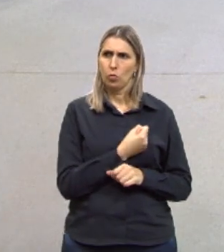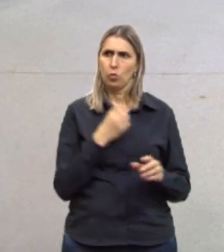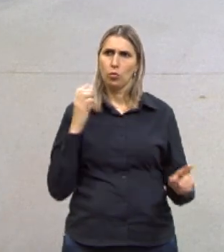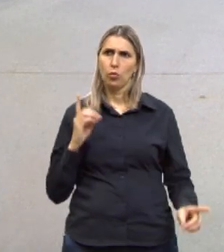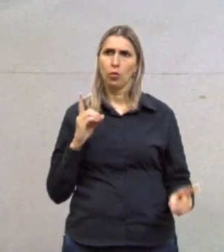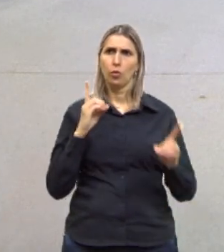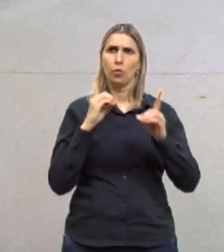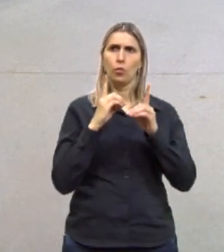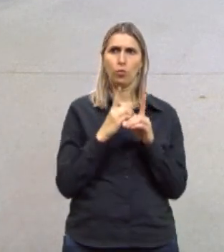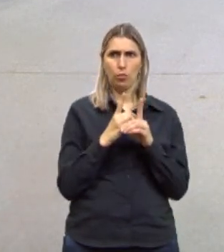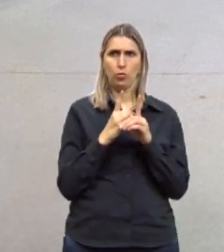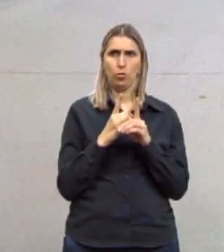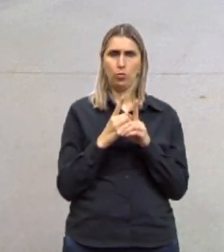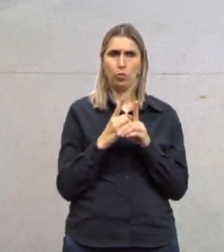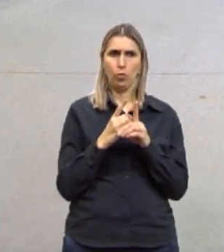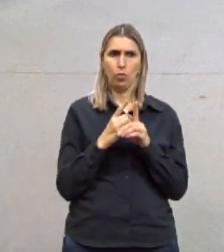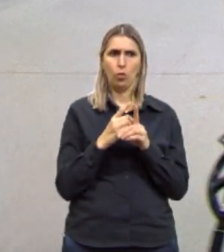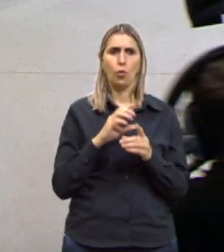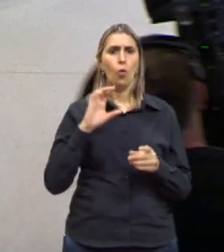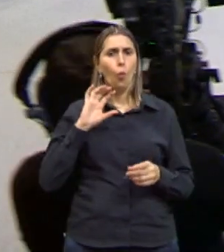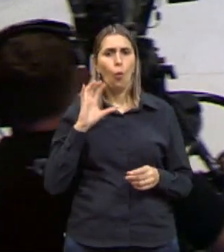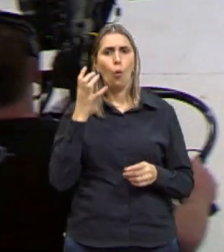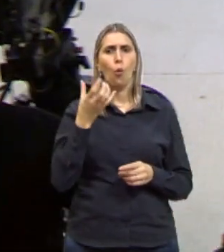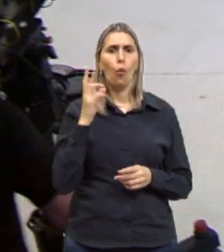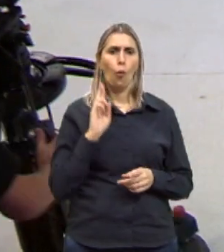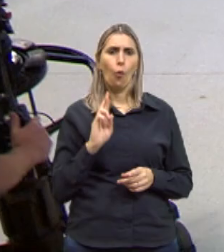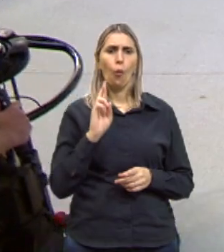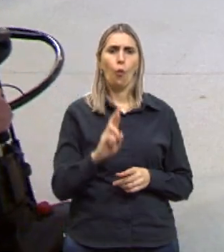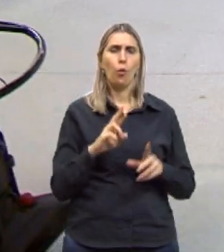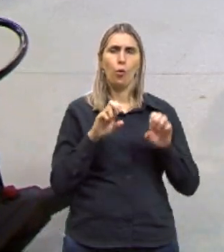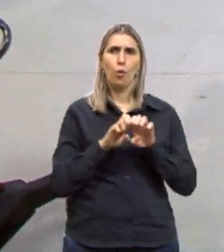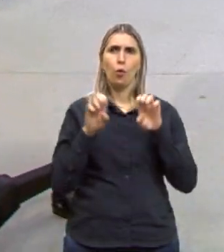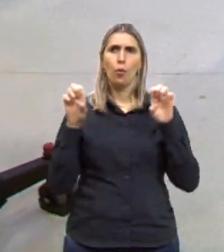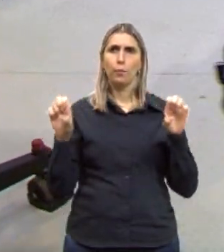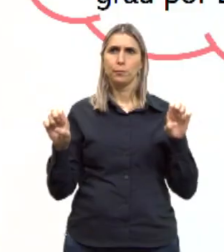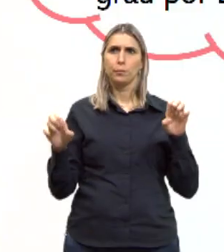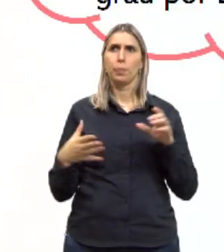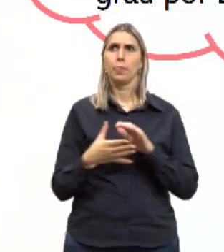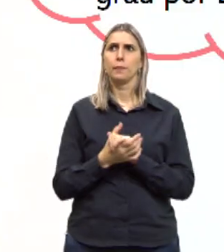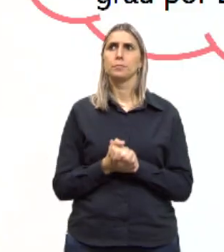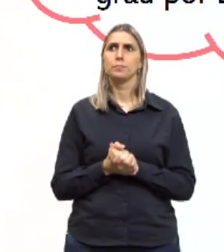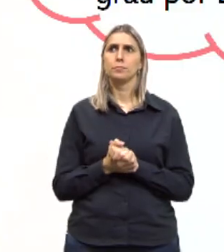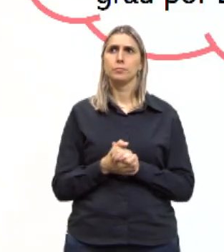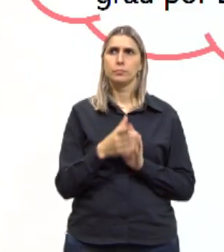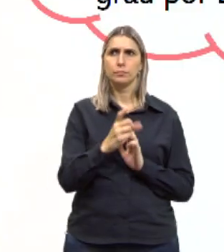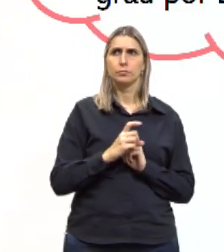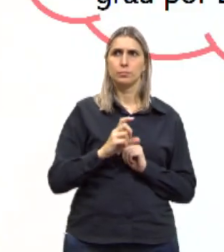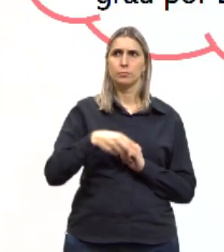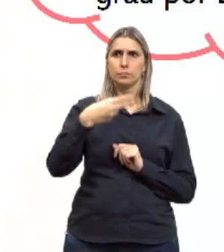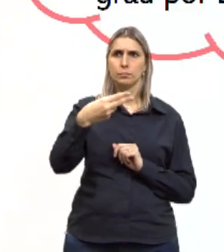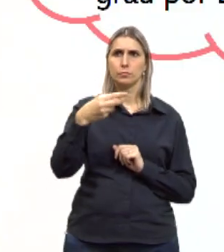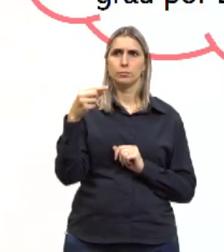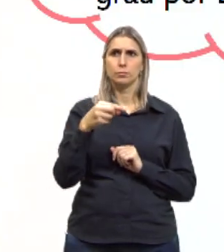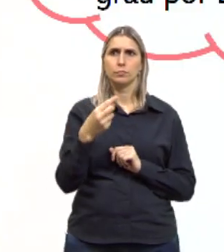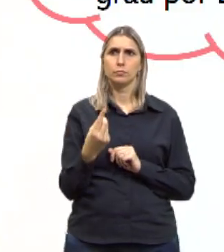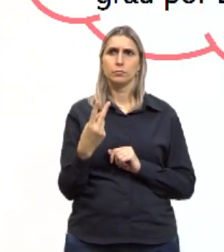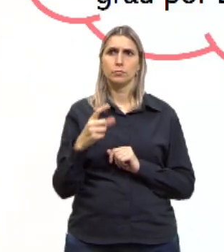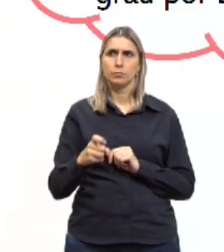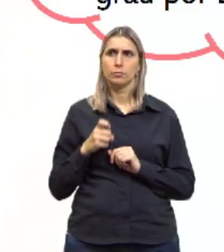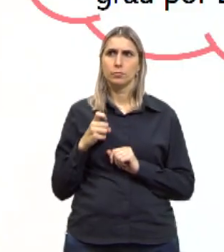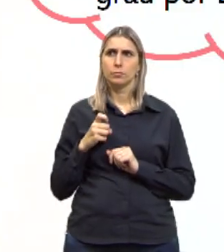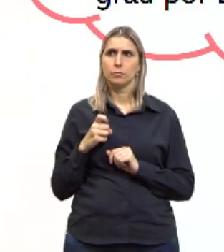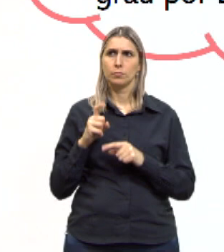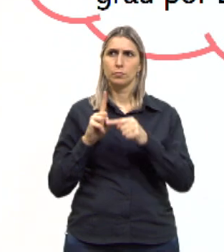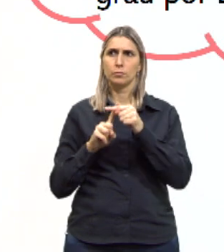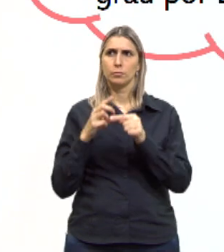encontrou servem como solução desta equação. x ao quadrado menos